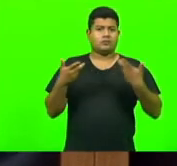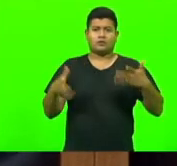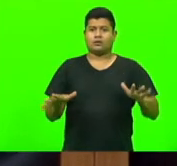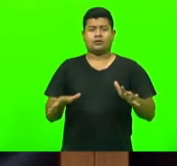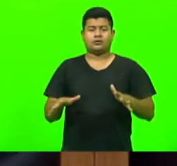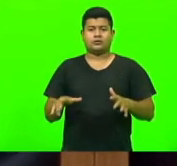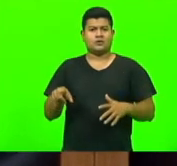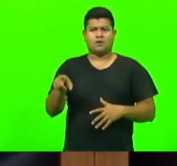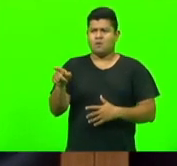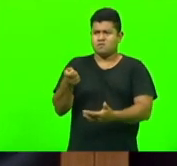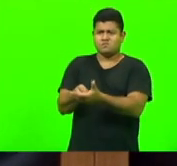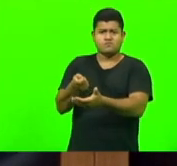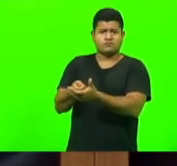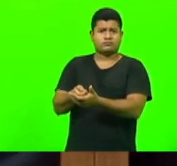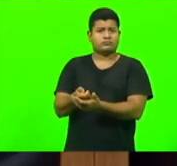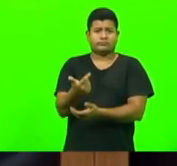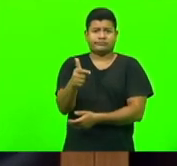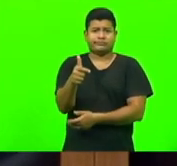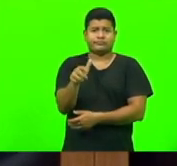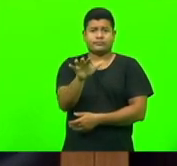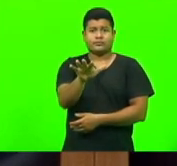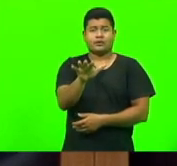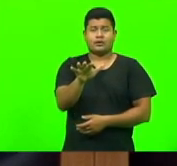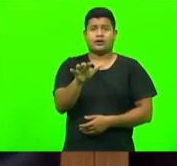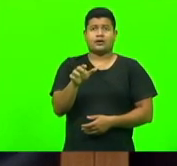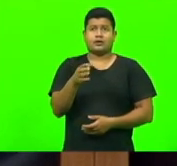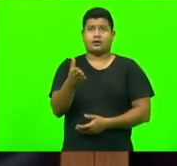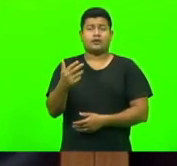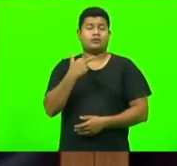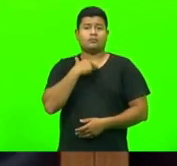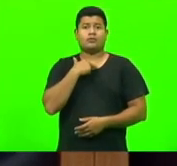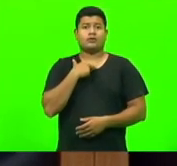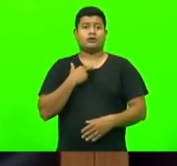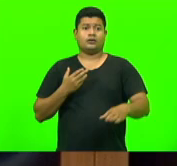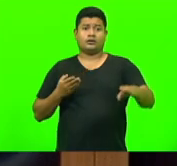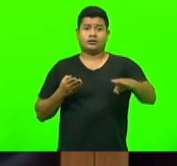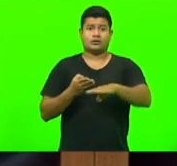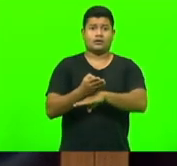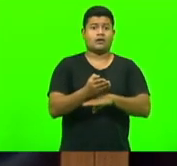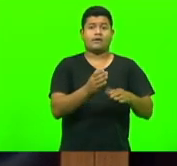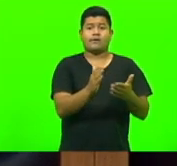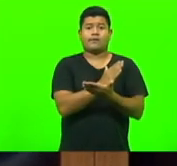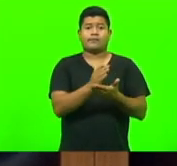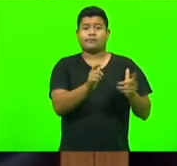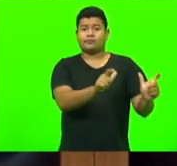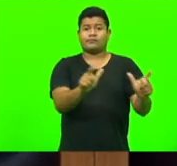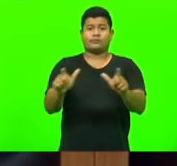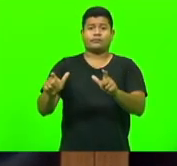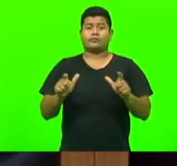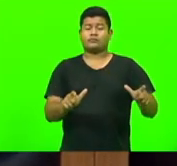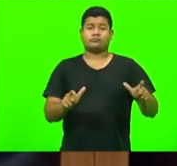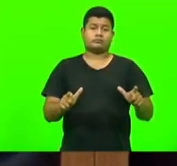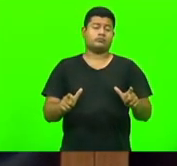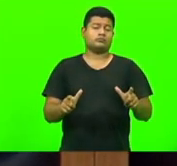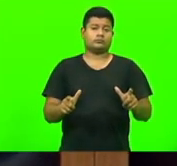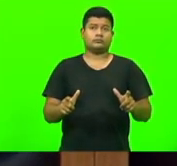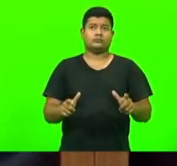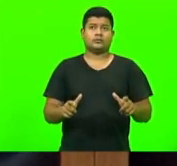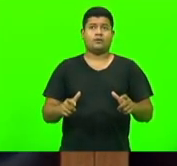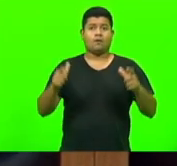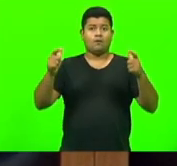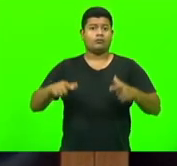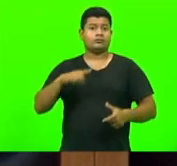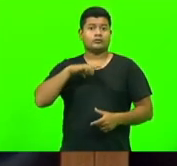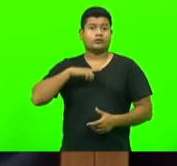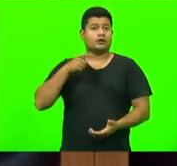ninguém, tá? Mas só que não vão poder frequentar certos locais, eventos maiores, onde é exigido,